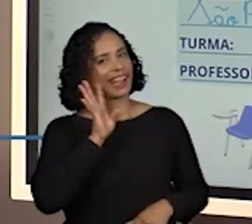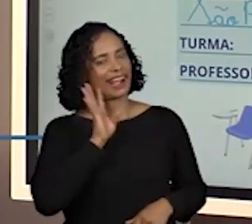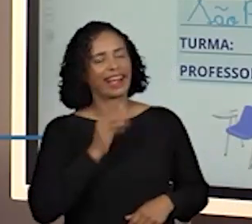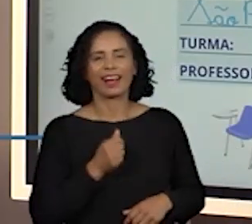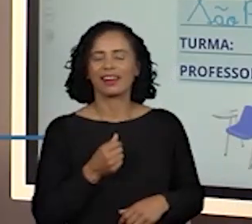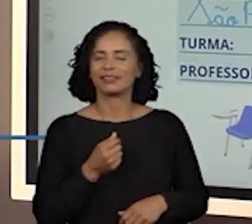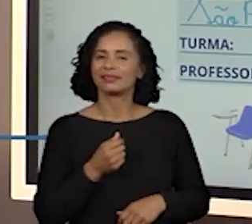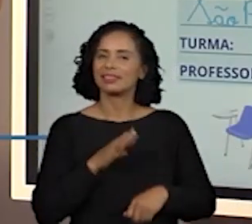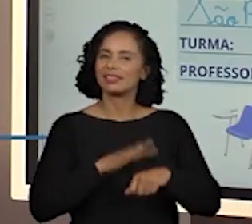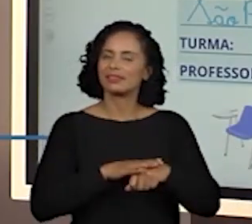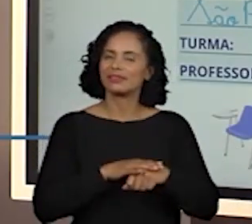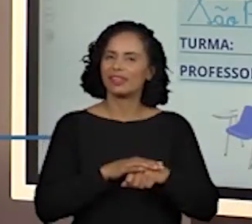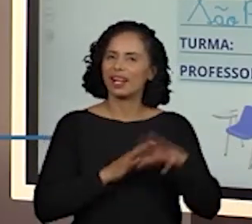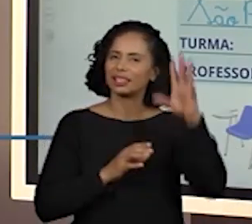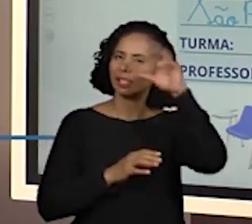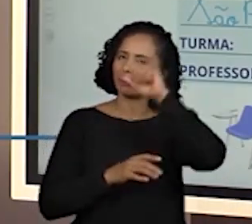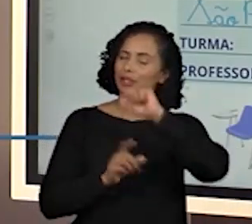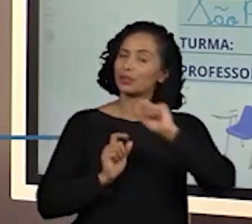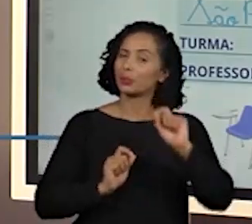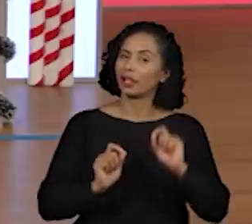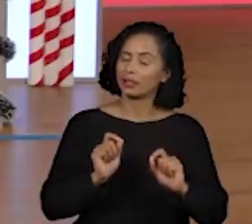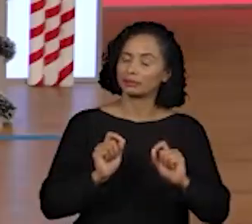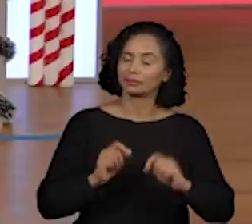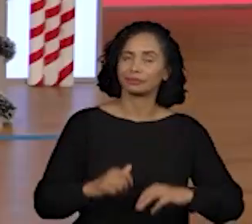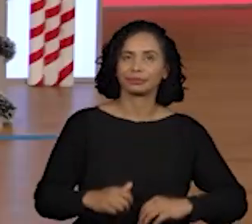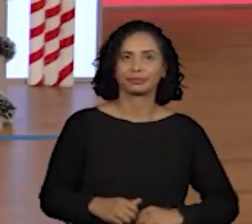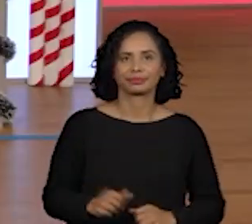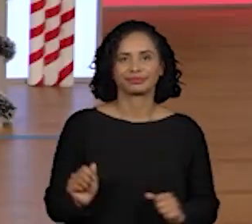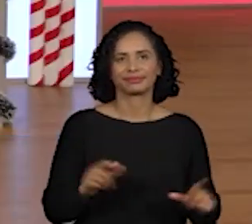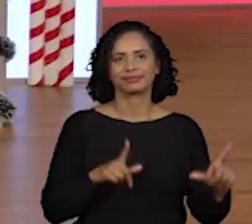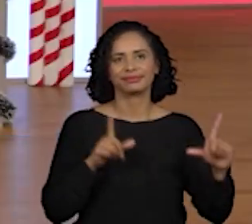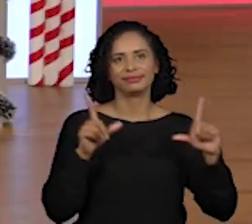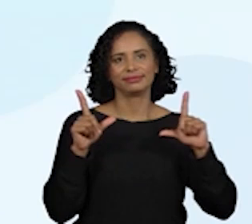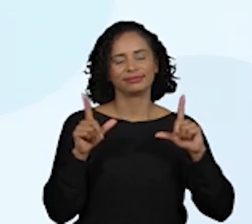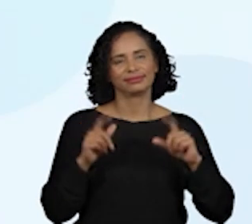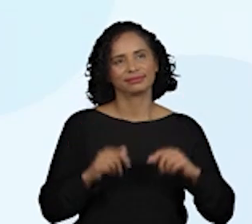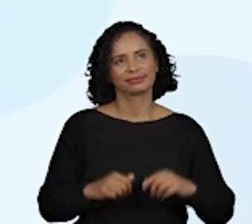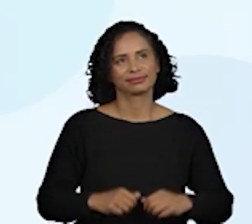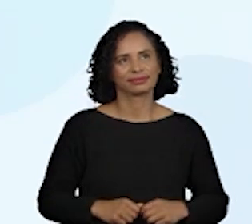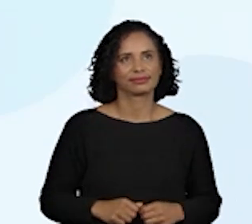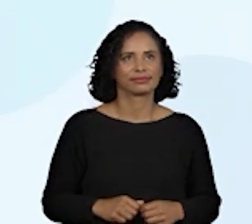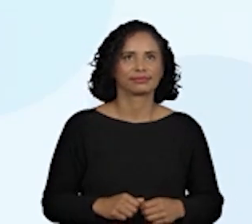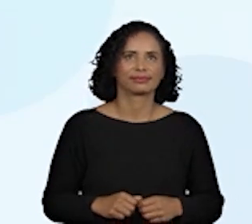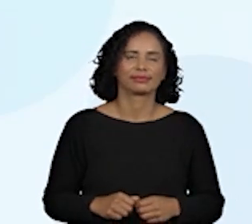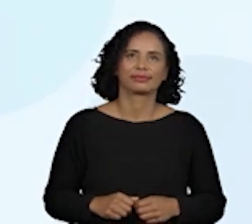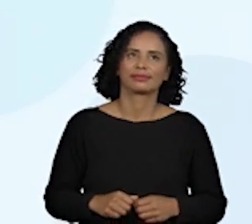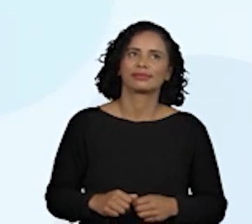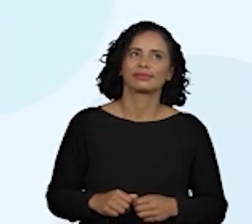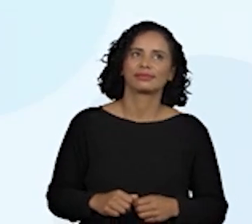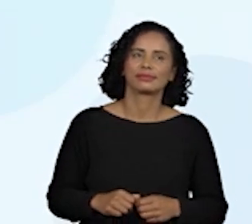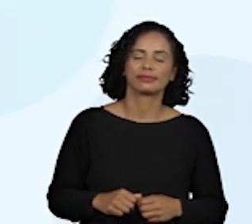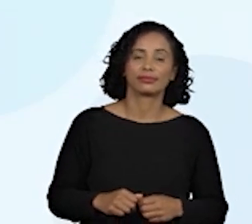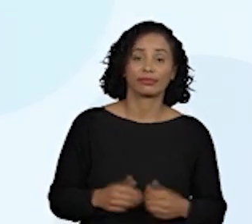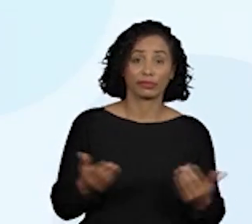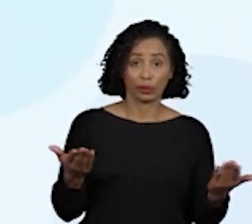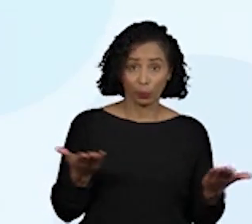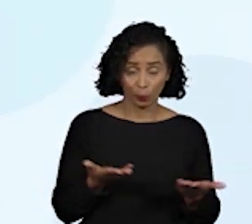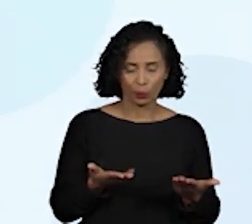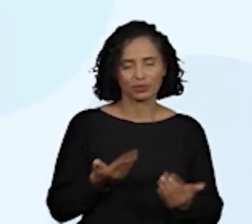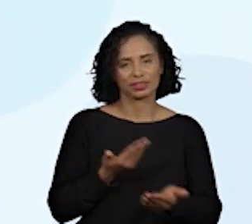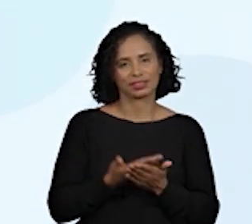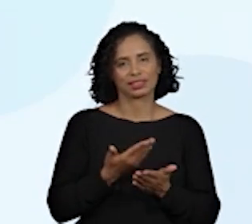que faremos e aprenderemos? Temos uma tela para nos ajudar nisso também. Nesta aula, você